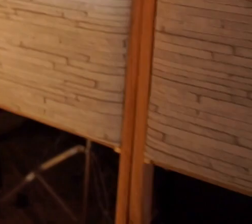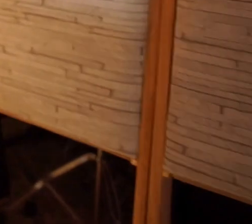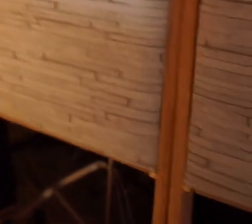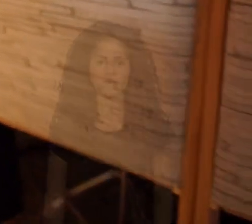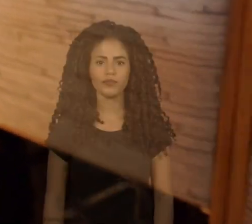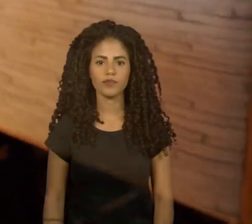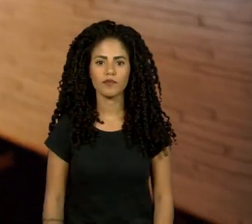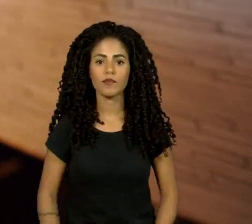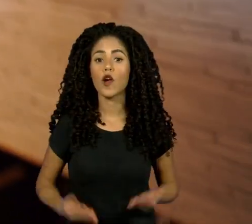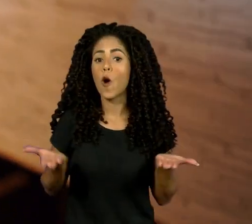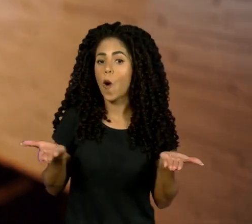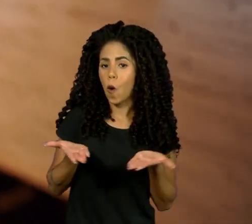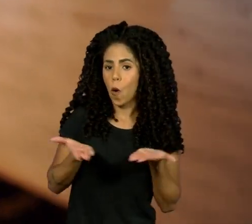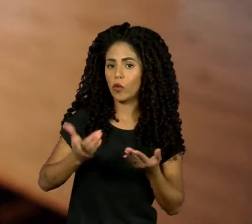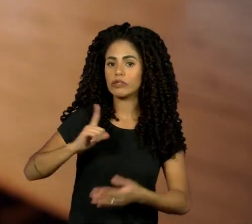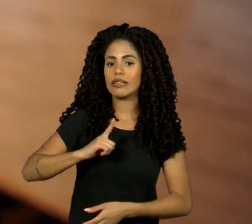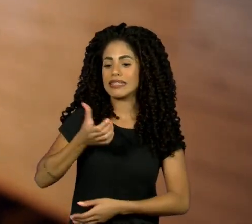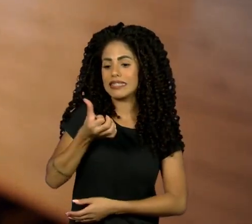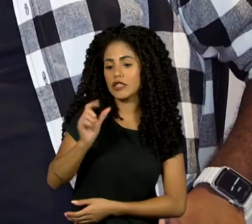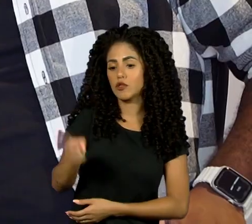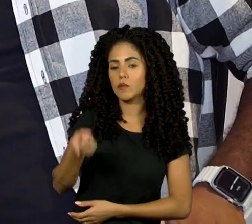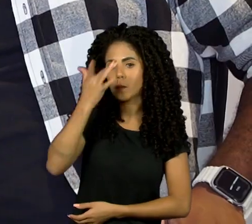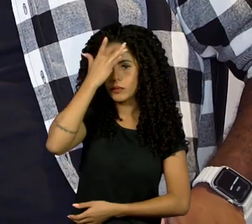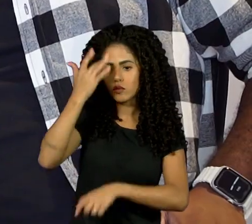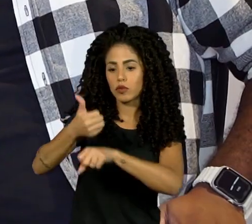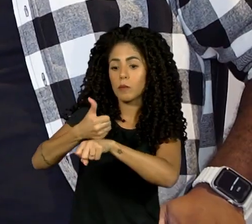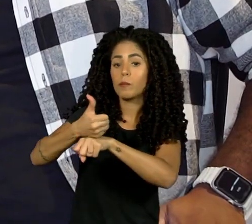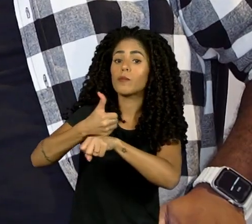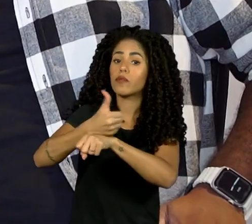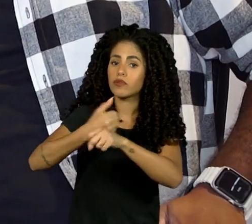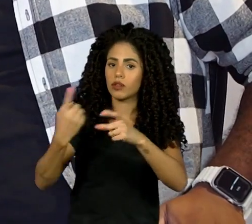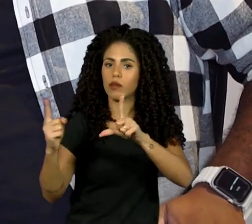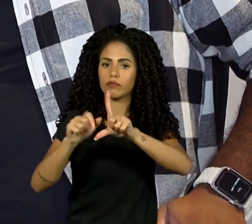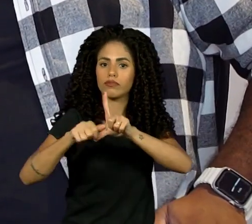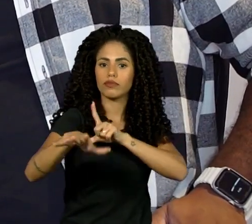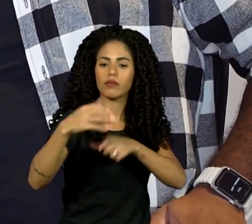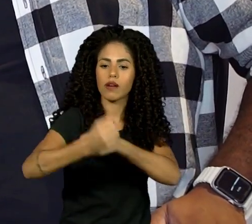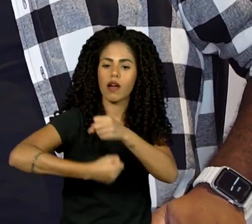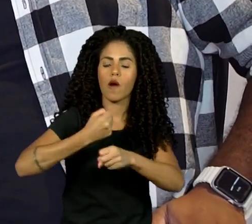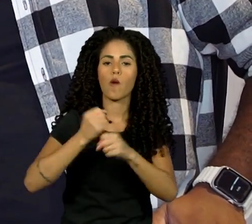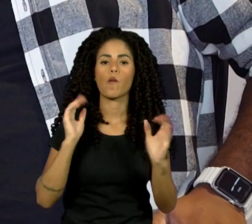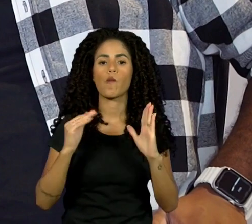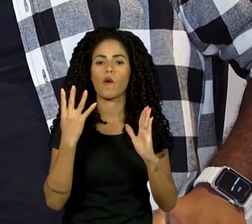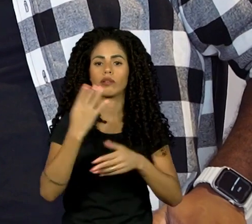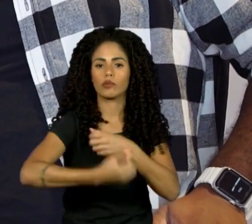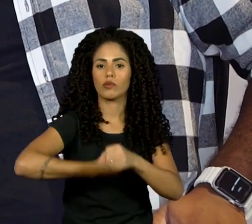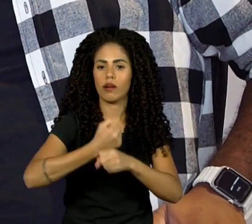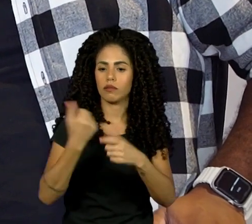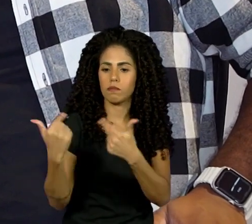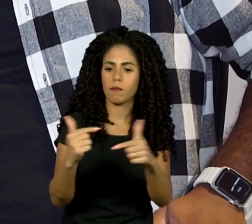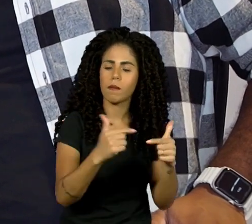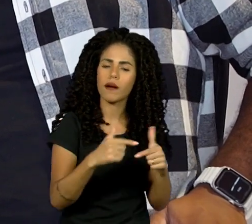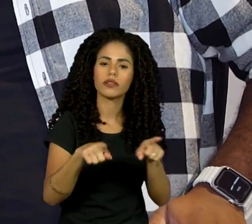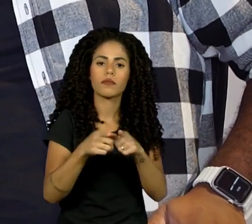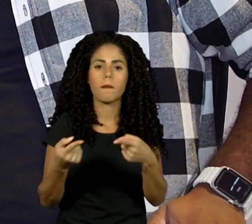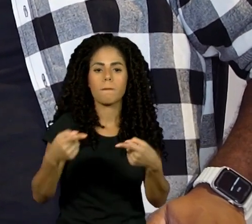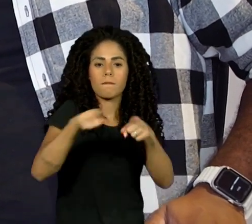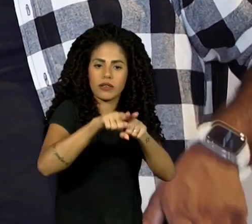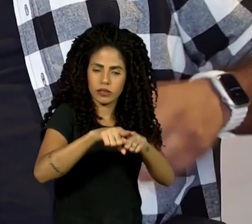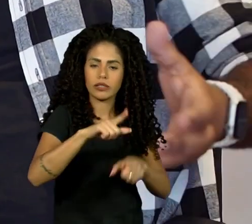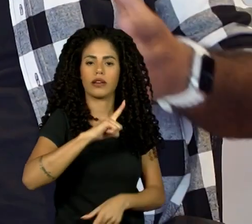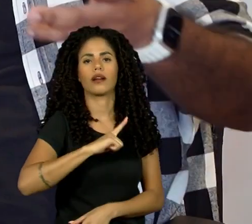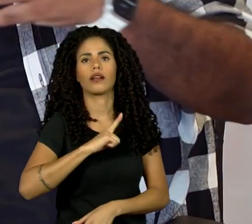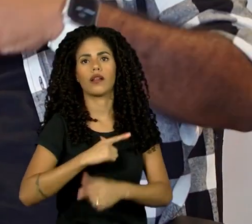Hoje a gente tem uma base de quase 6 mil influenciadores nesses 4 anos de empresa, sempre em parceria com a CUFA, que é a nossa parceira